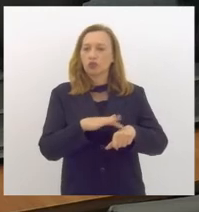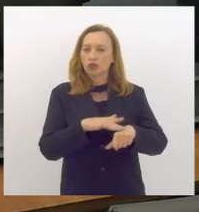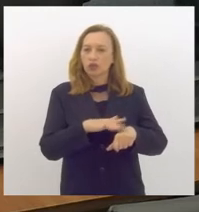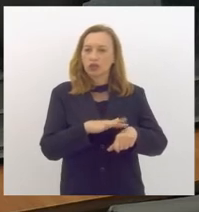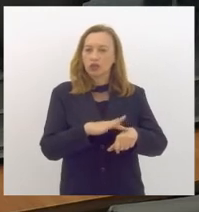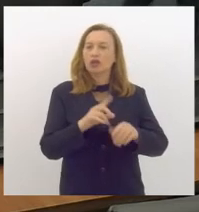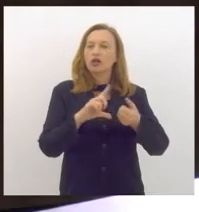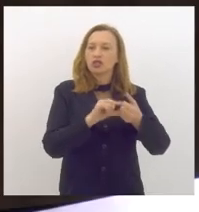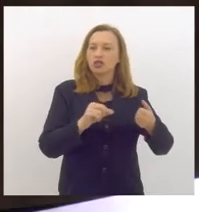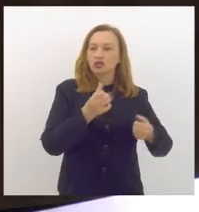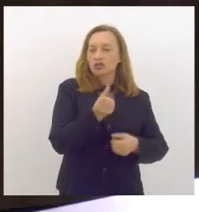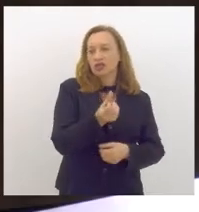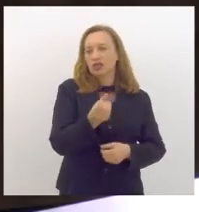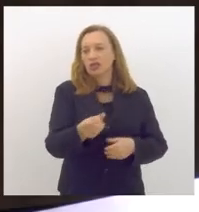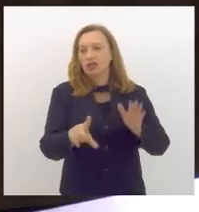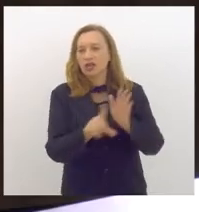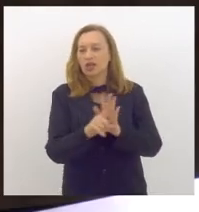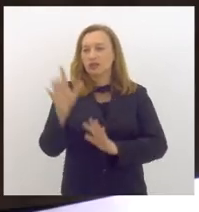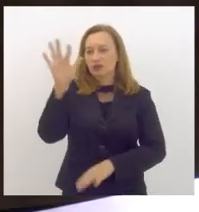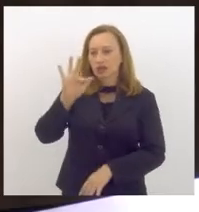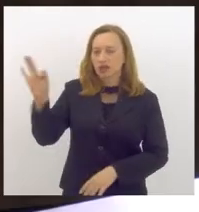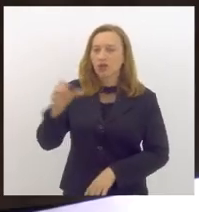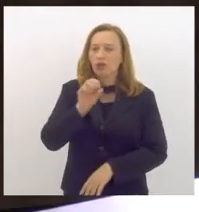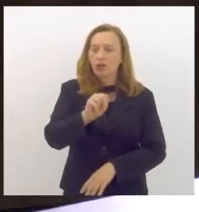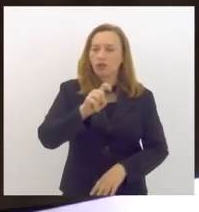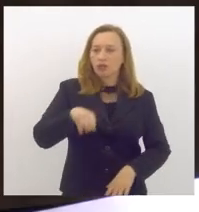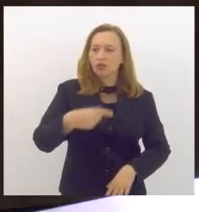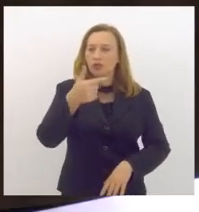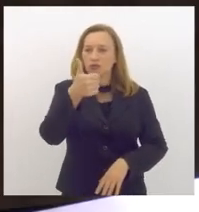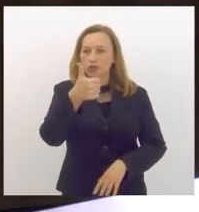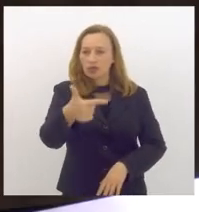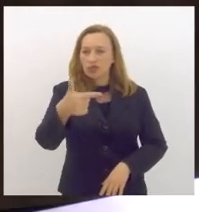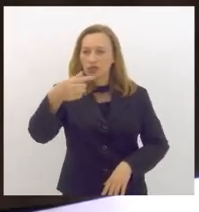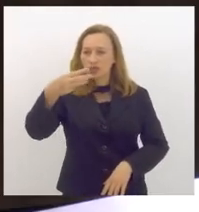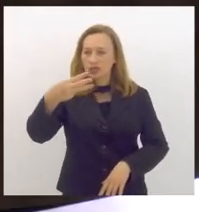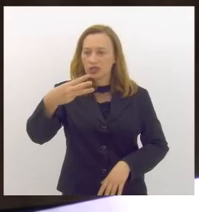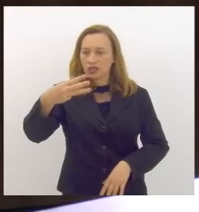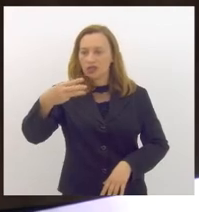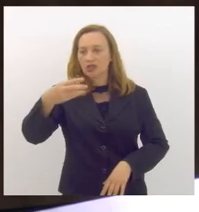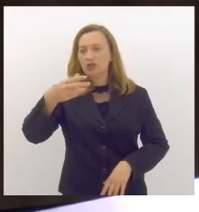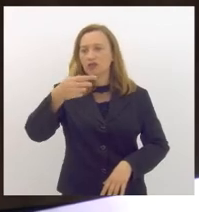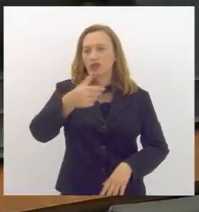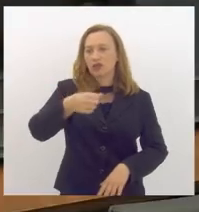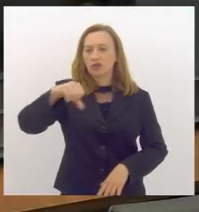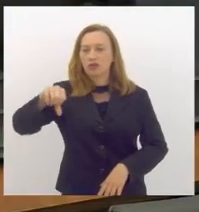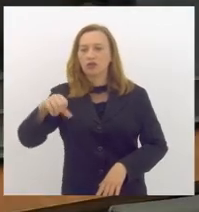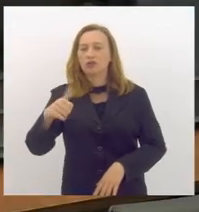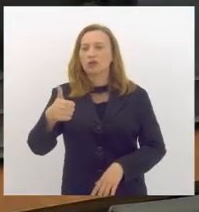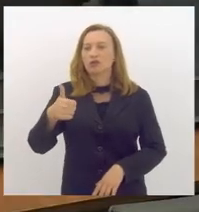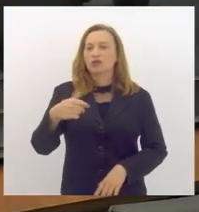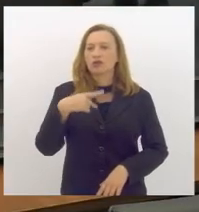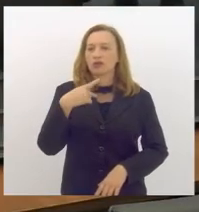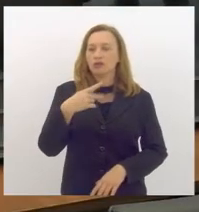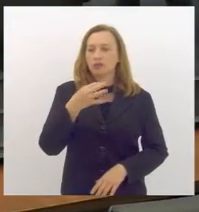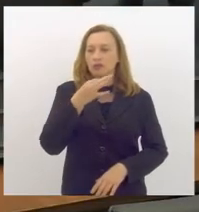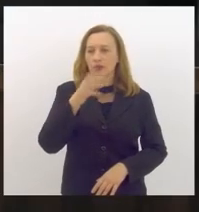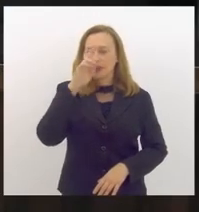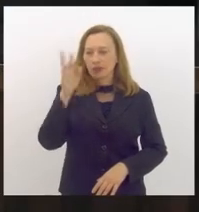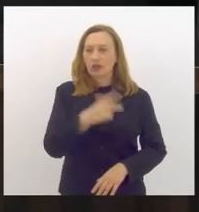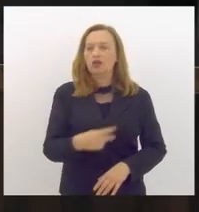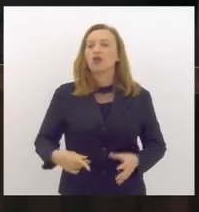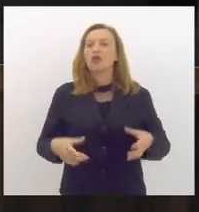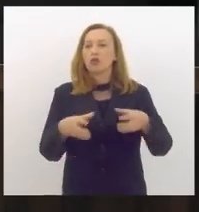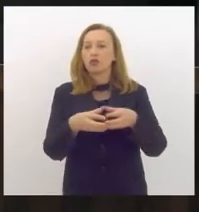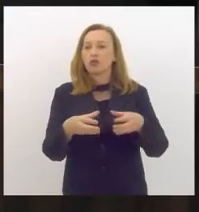no artigo 60 na Lei Federal 8.203 de 91. É o parecer, senhor presidente. Pela Comissão